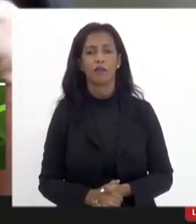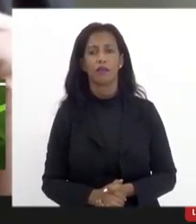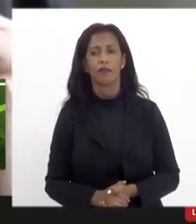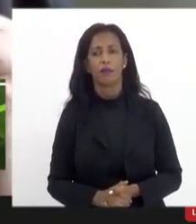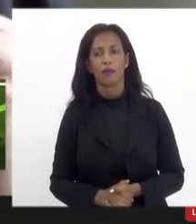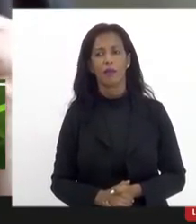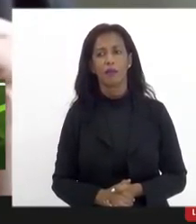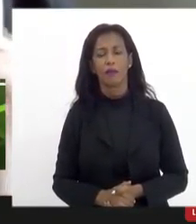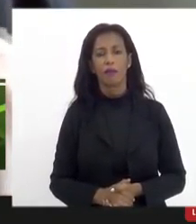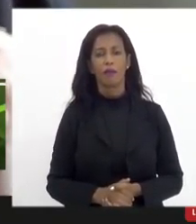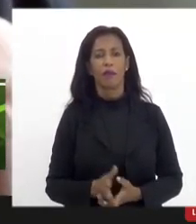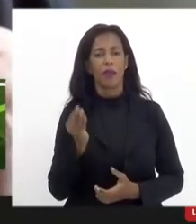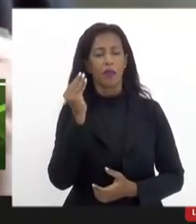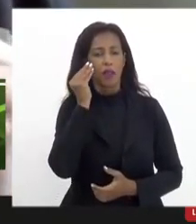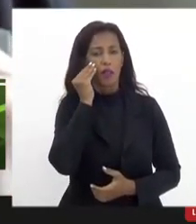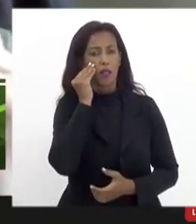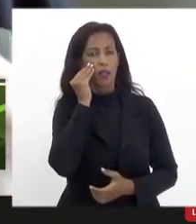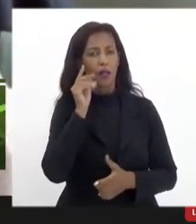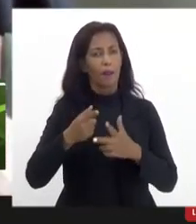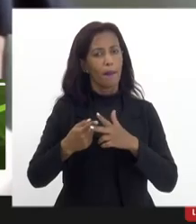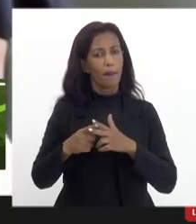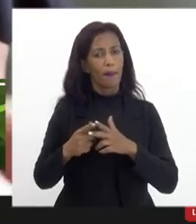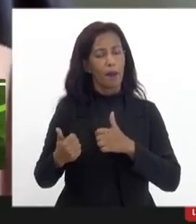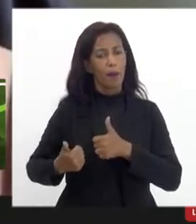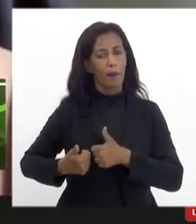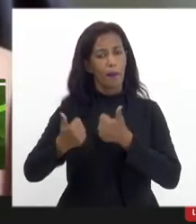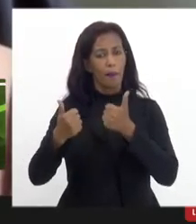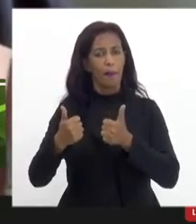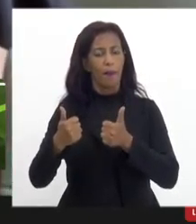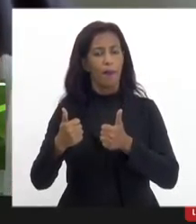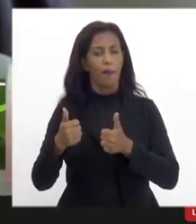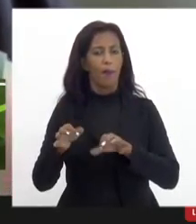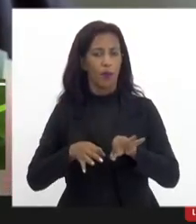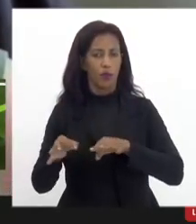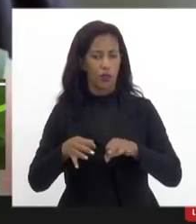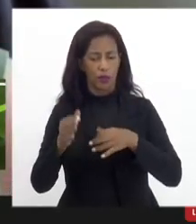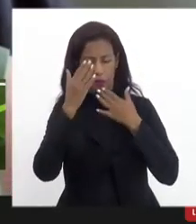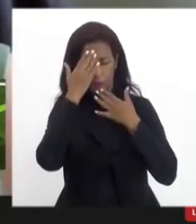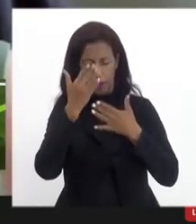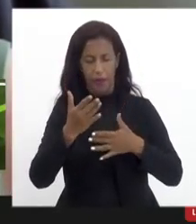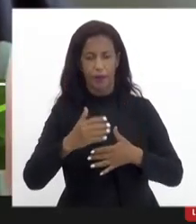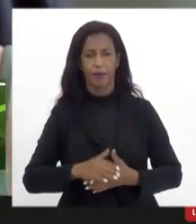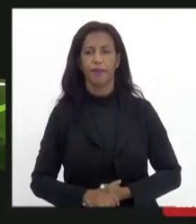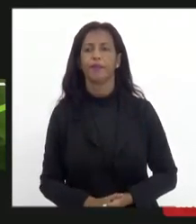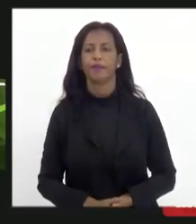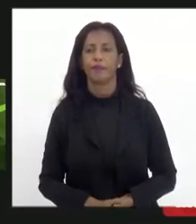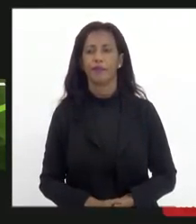e tentando aprimorar o projeto. Obrigada, deputada.